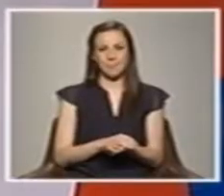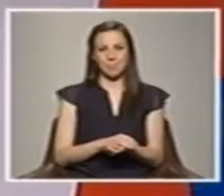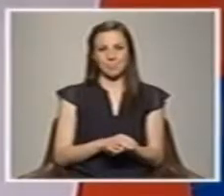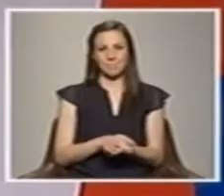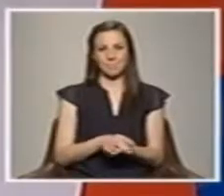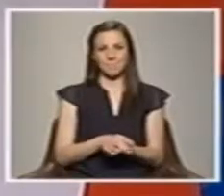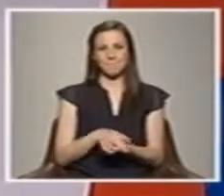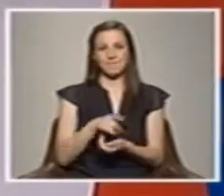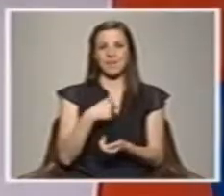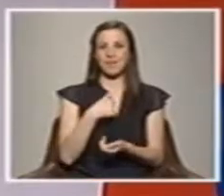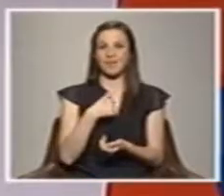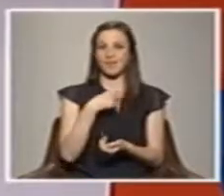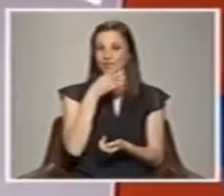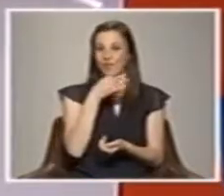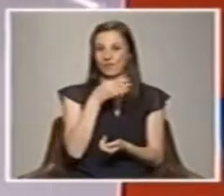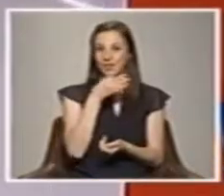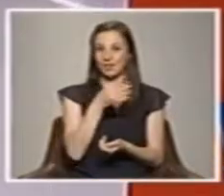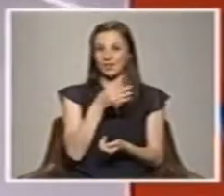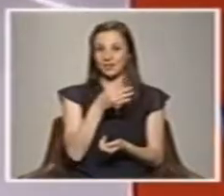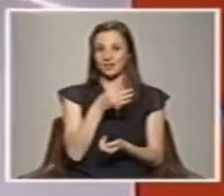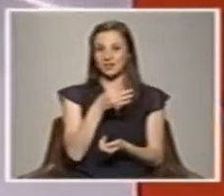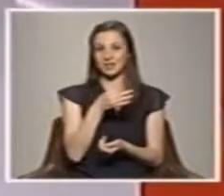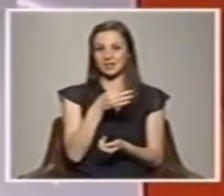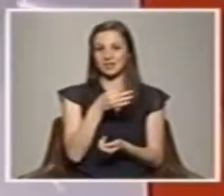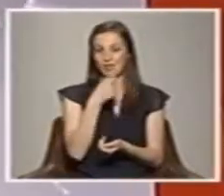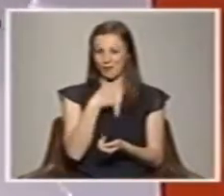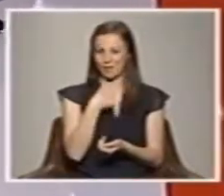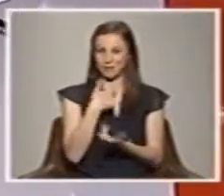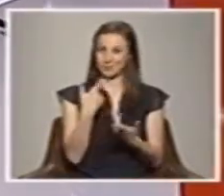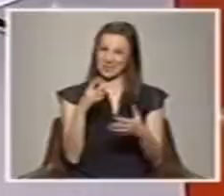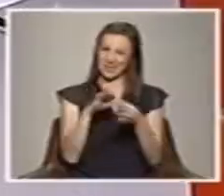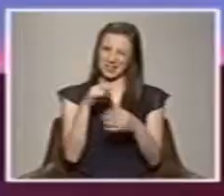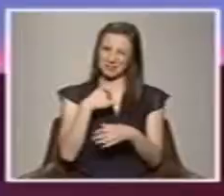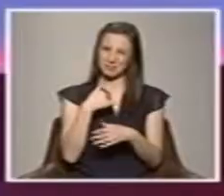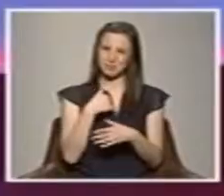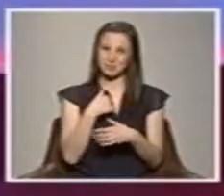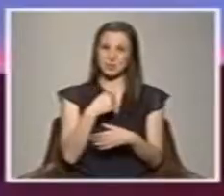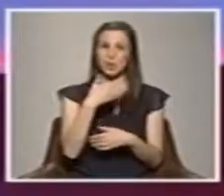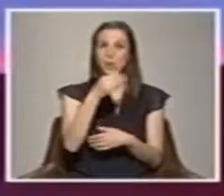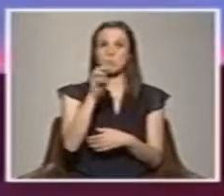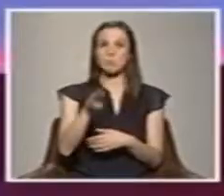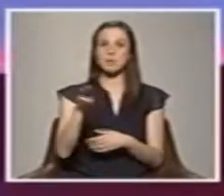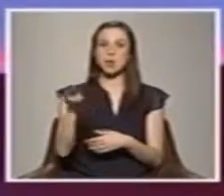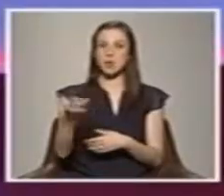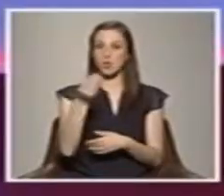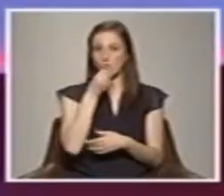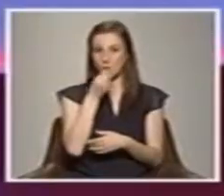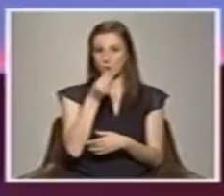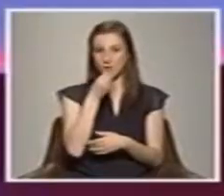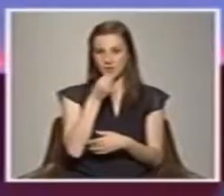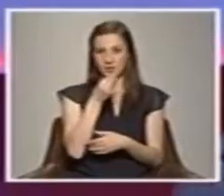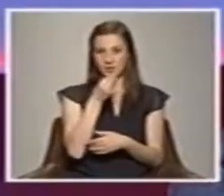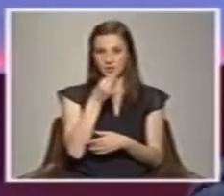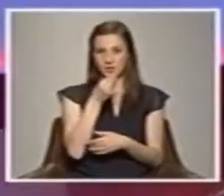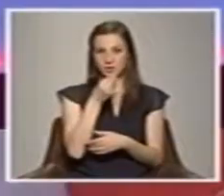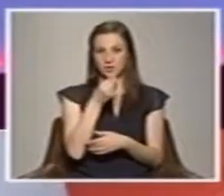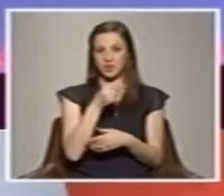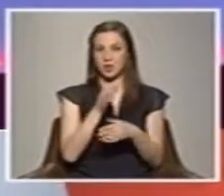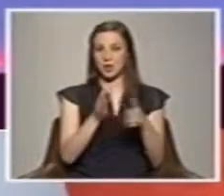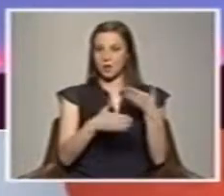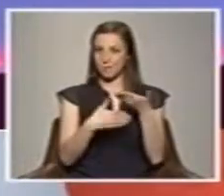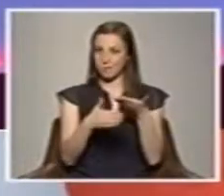respeito diretamente, eu vou falar, não quero monopolizar a conversa. Nós vamos num milhão de refeições e deste tipo de comida